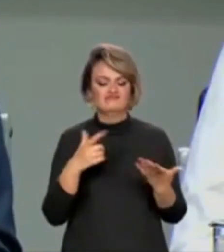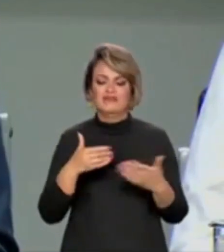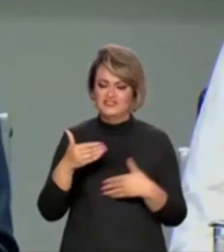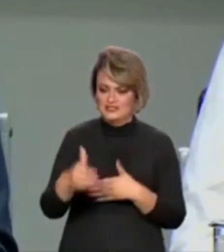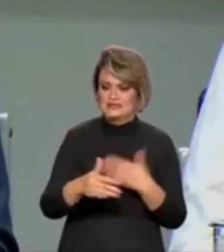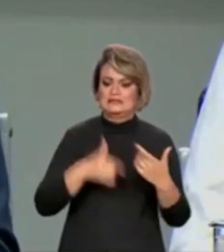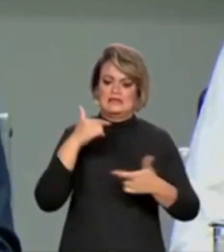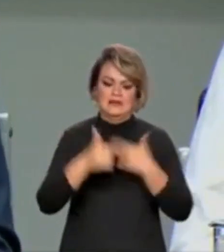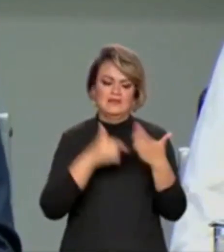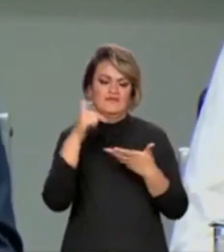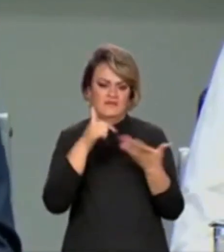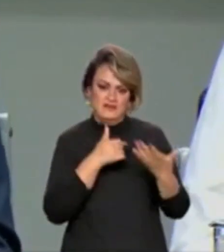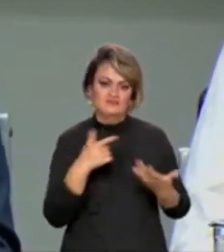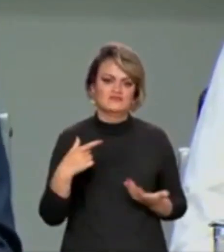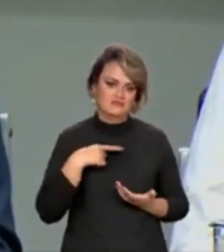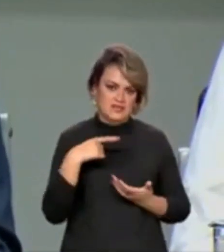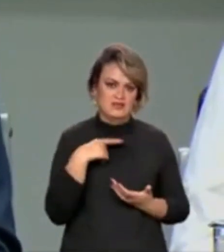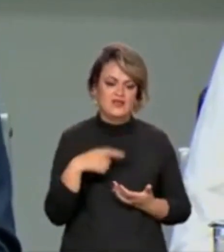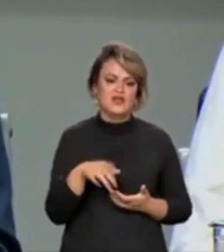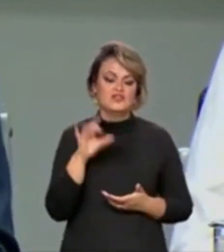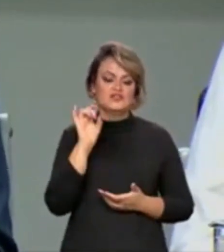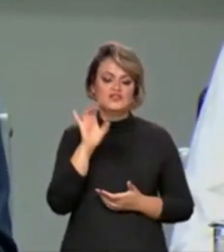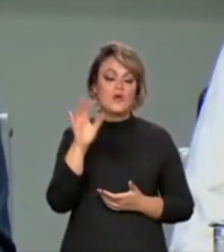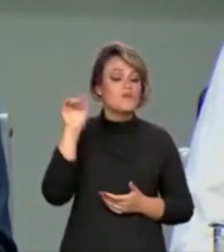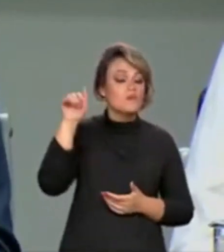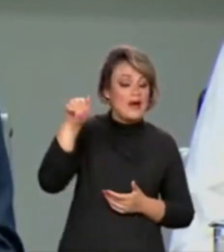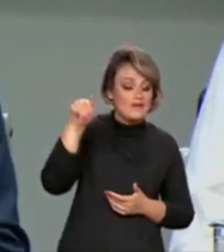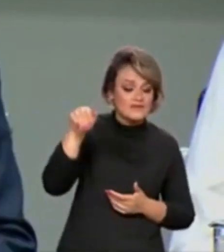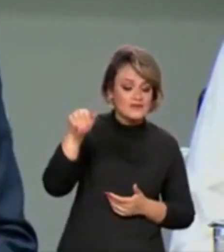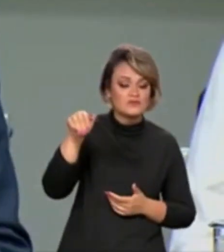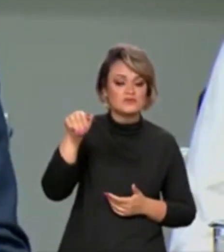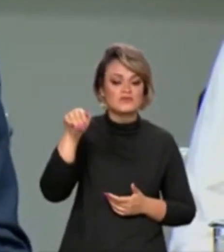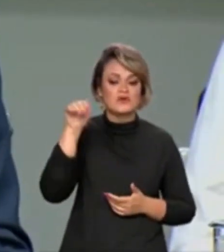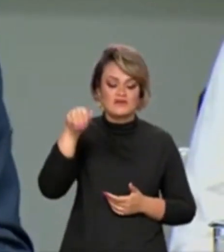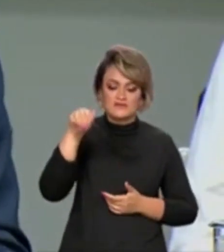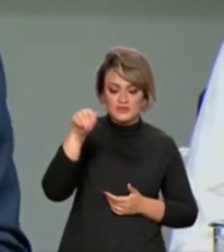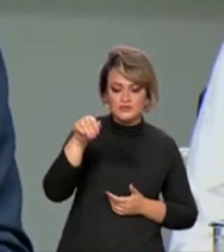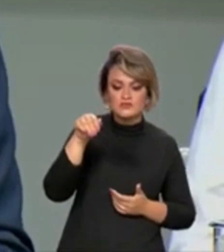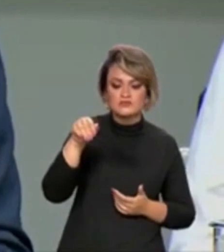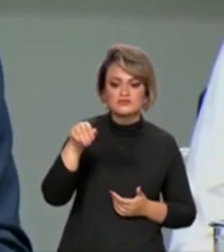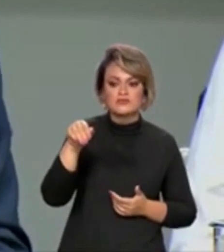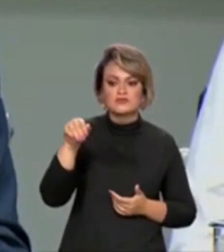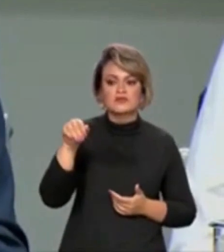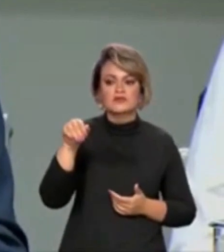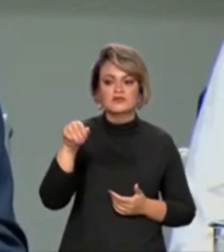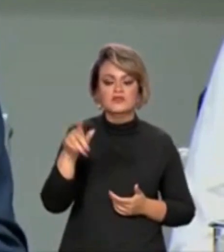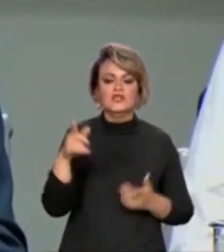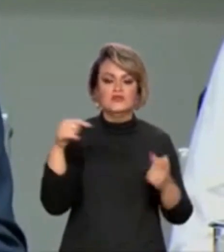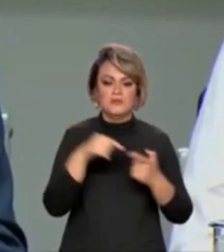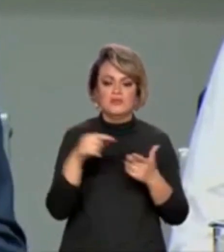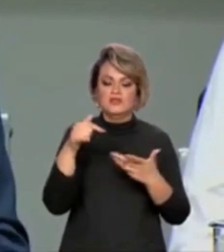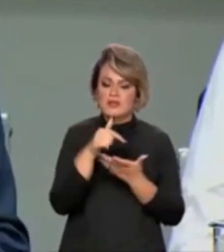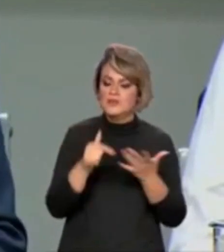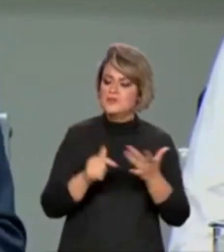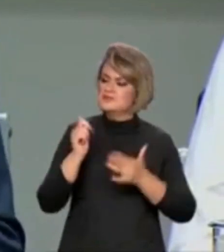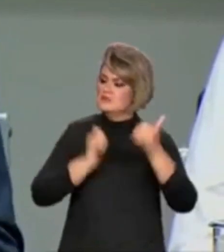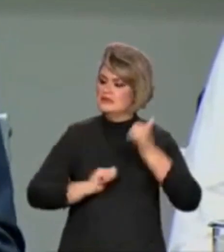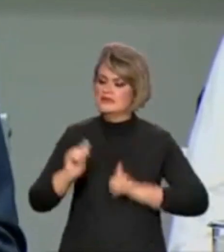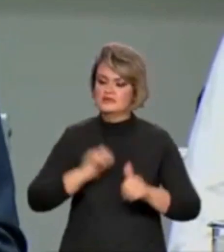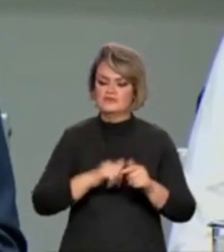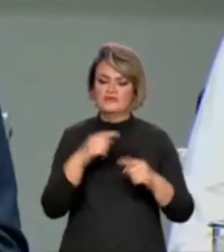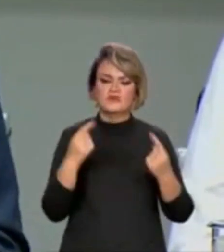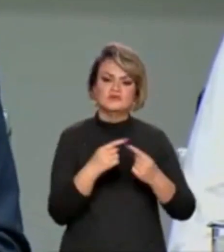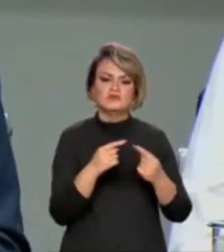trabalho pela frente, só uma sinalização, essa que vem ao encontro das nossas